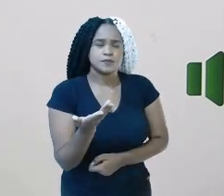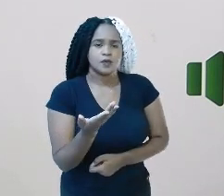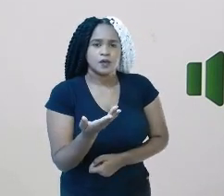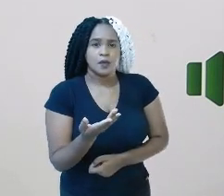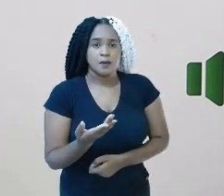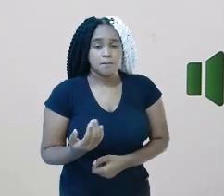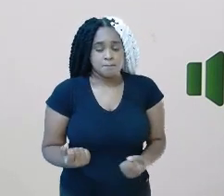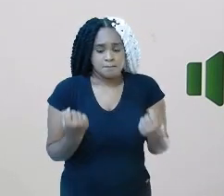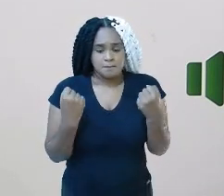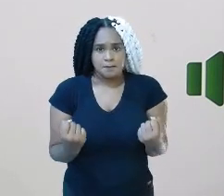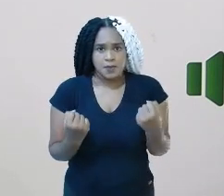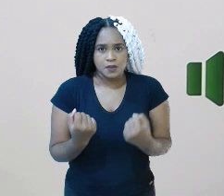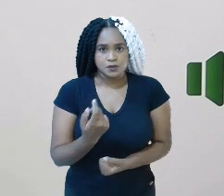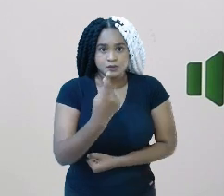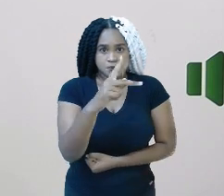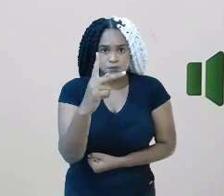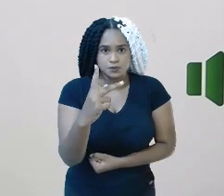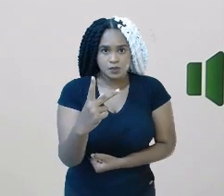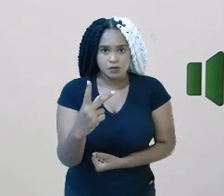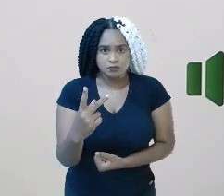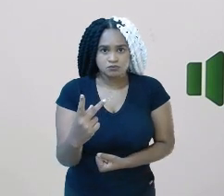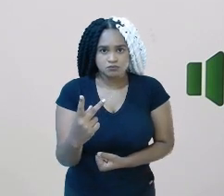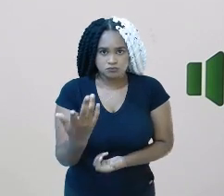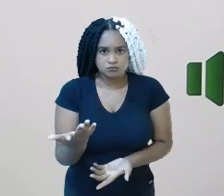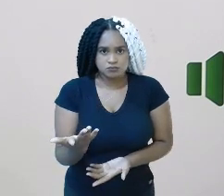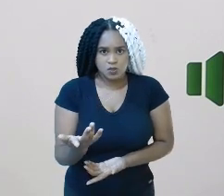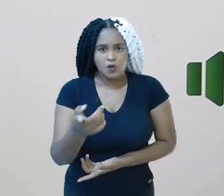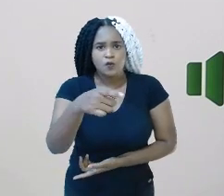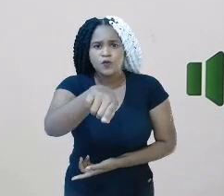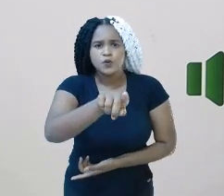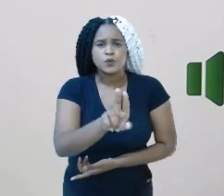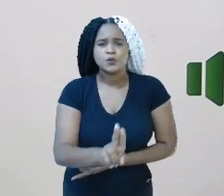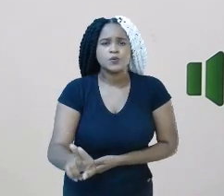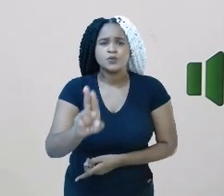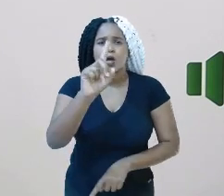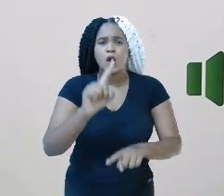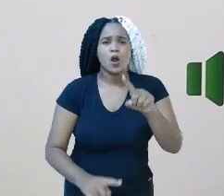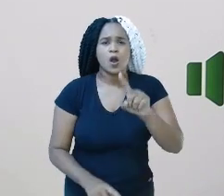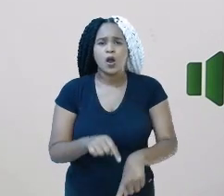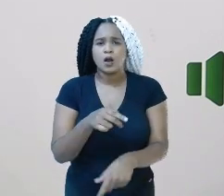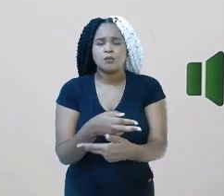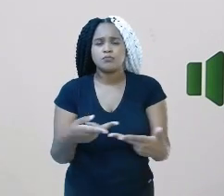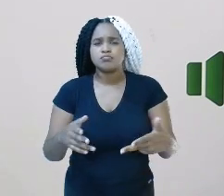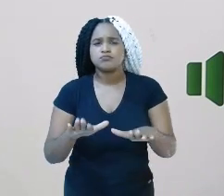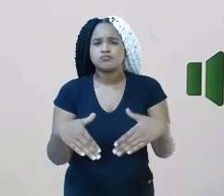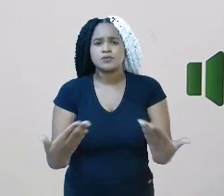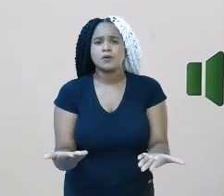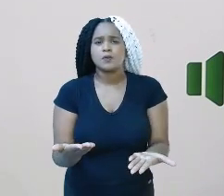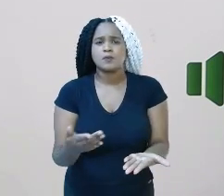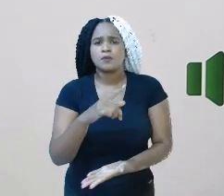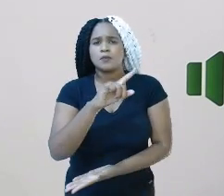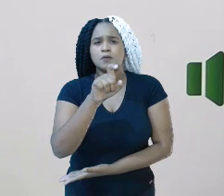seu peso? O que é que você utilizaria? Que instrumento você utilizaria?